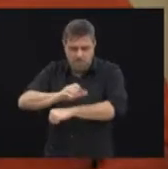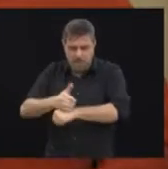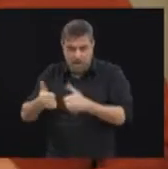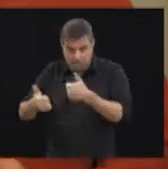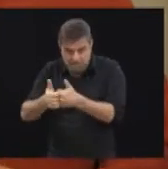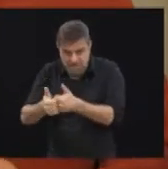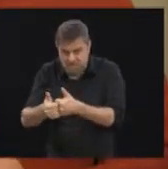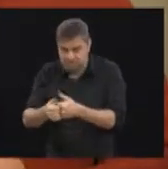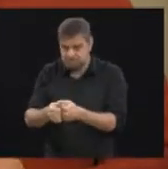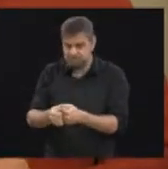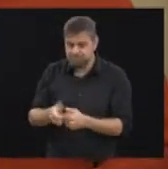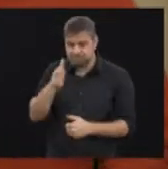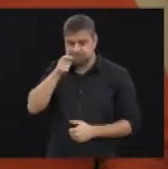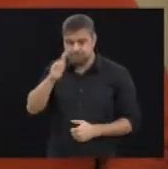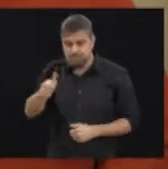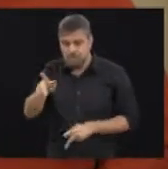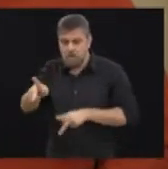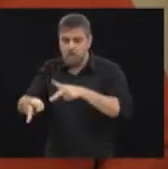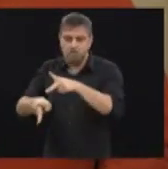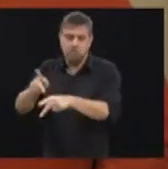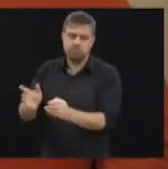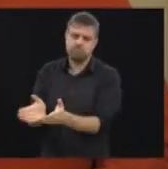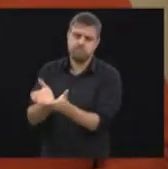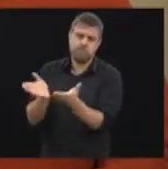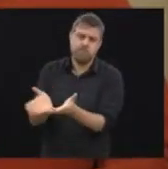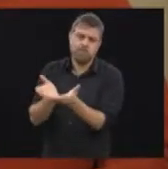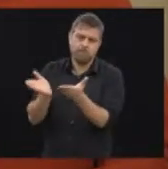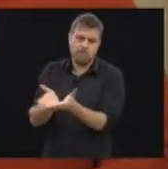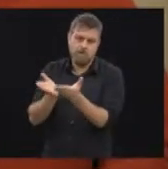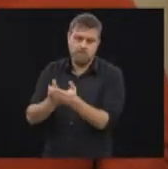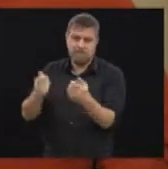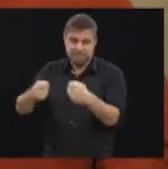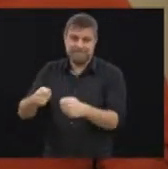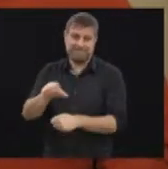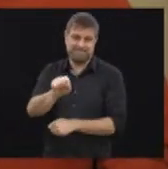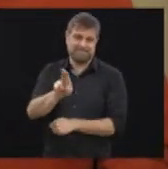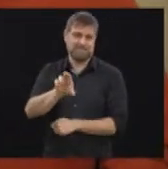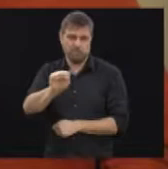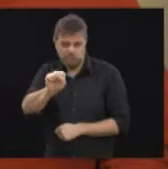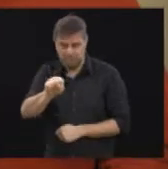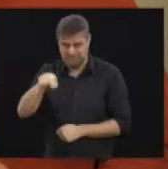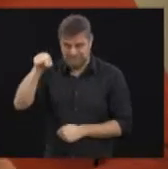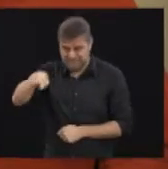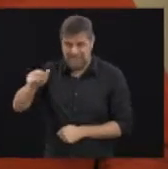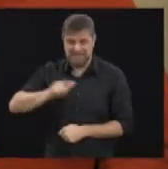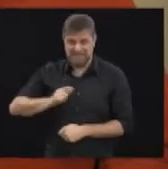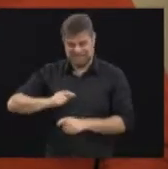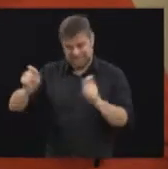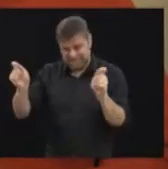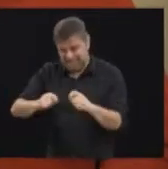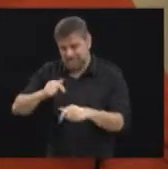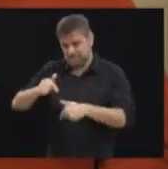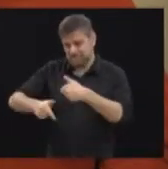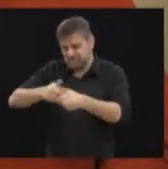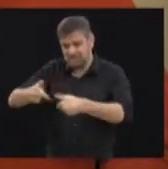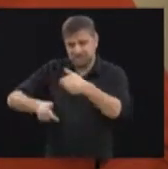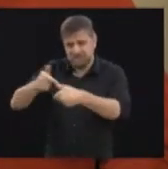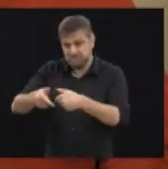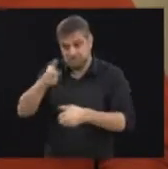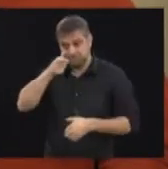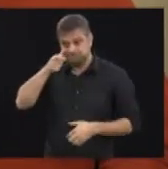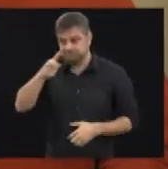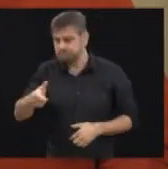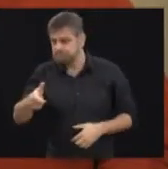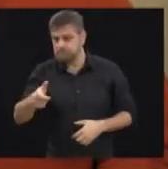me interessando, porque é uma população muito carente e é uma população muito dependente do SUS, né? Então ali tem muitas possibilidades de fazer trabalhos